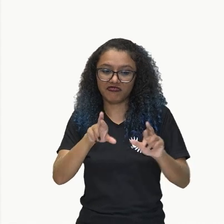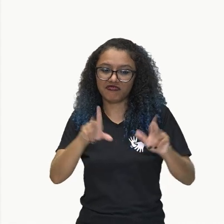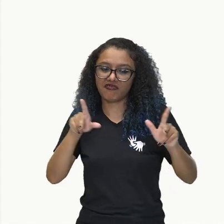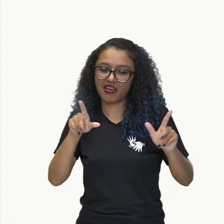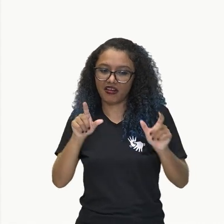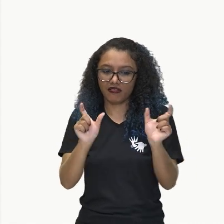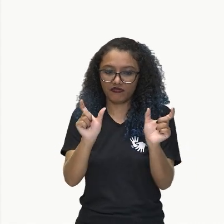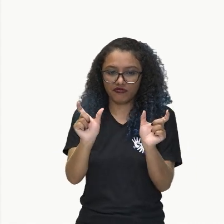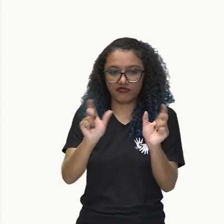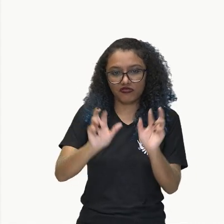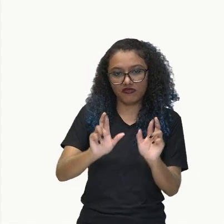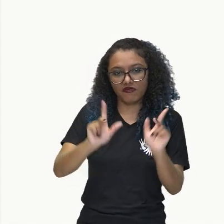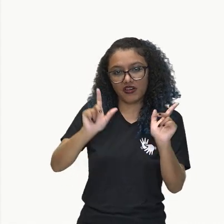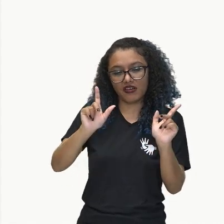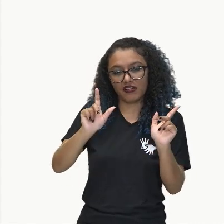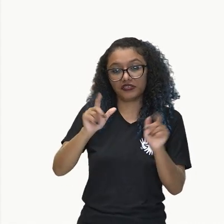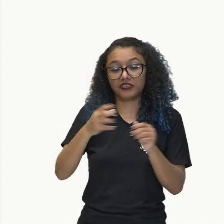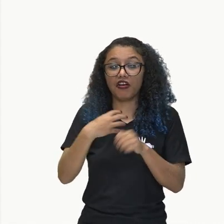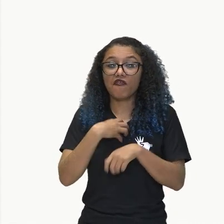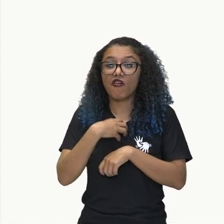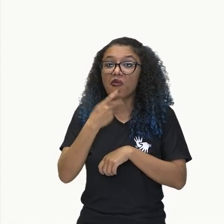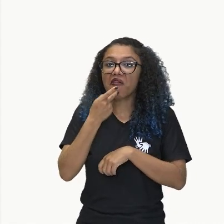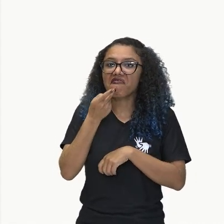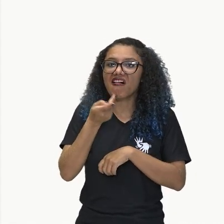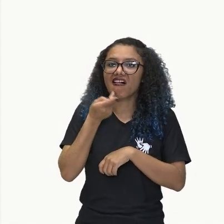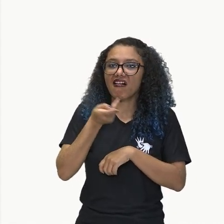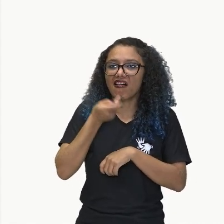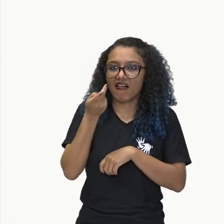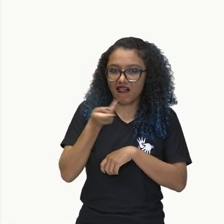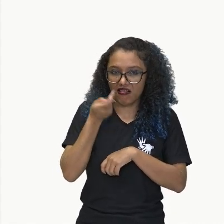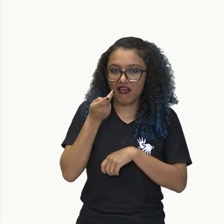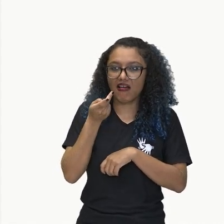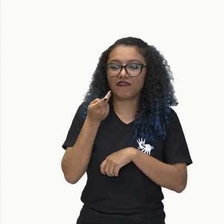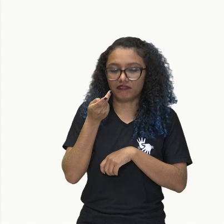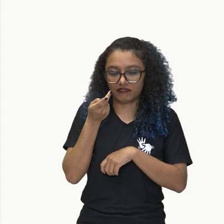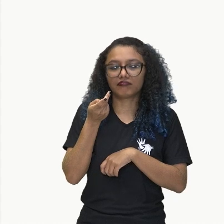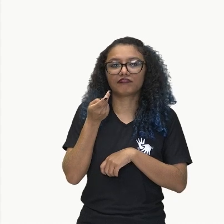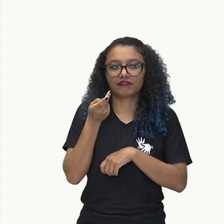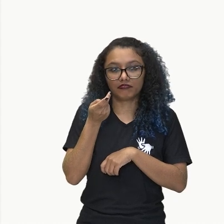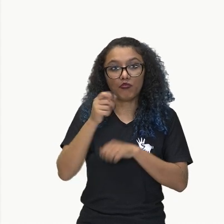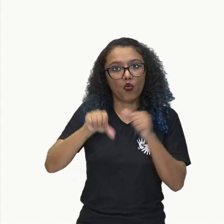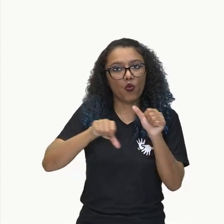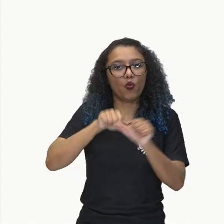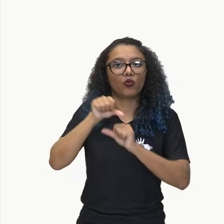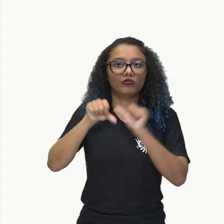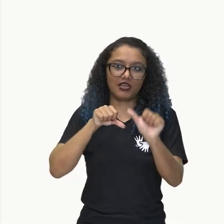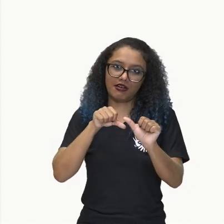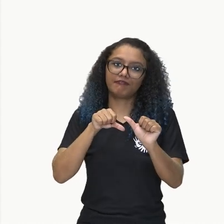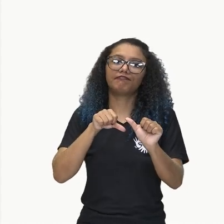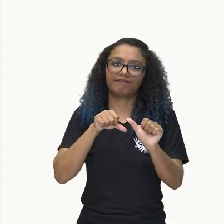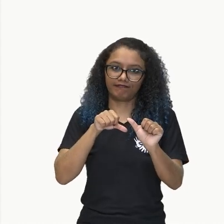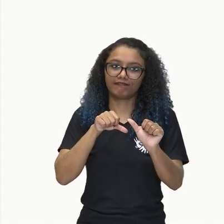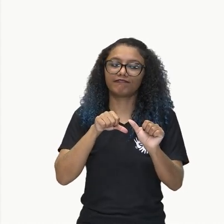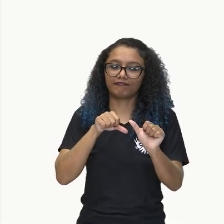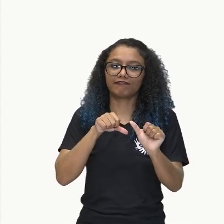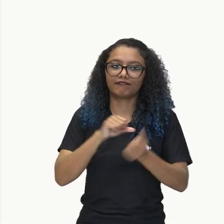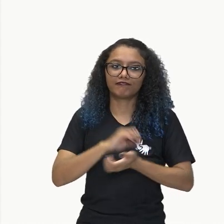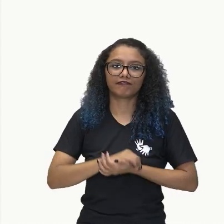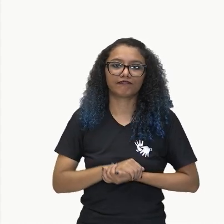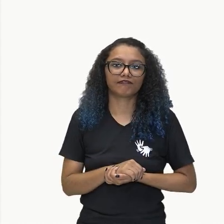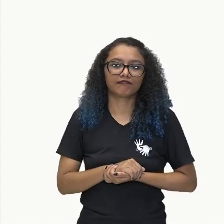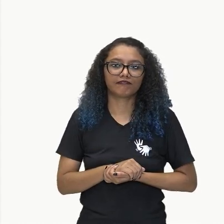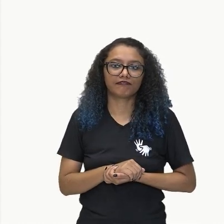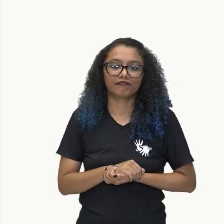Ou seja, a forma da gente pronunciar essa palavra vai mudar, tá bom? Então, de